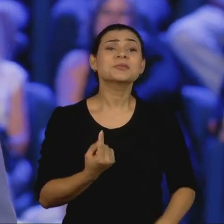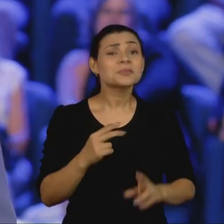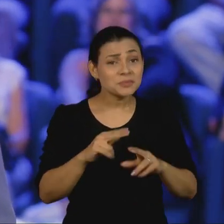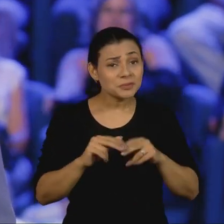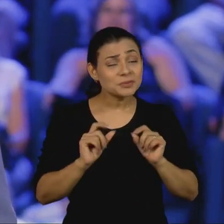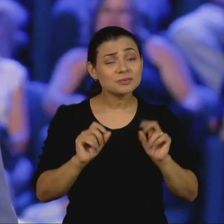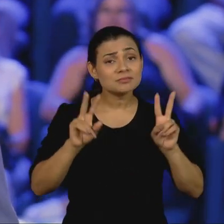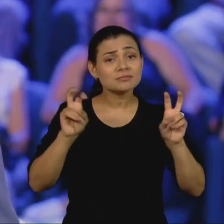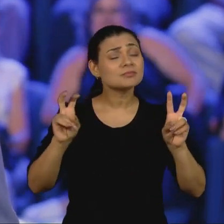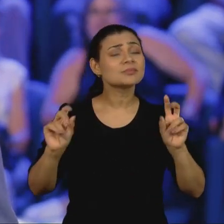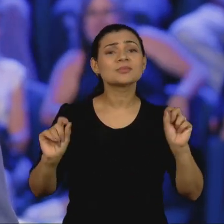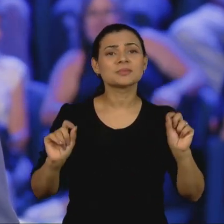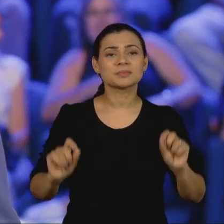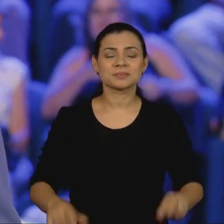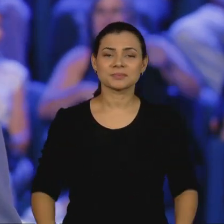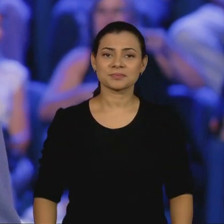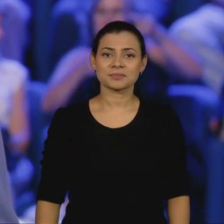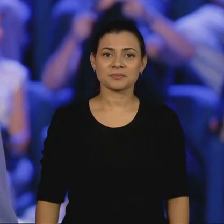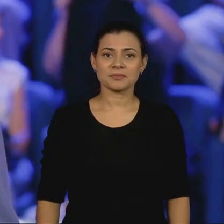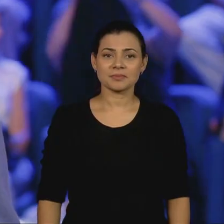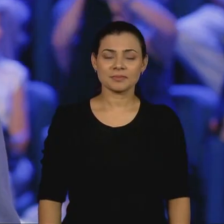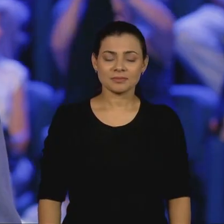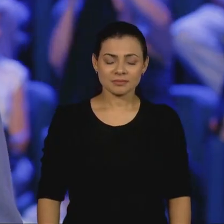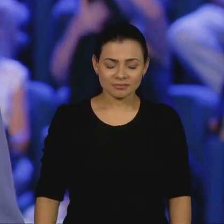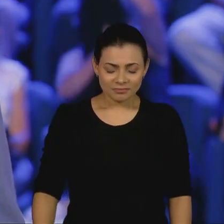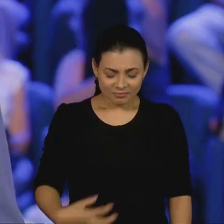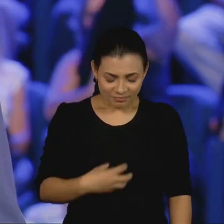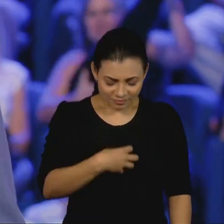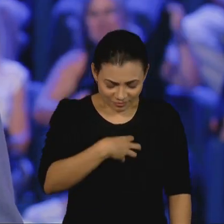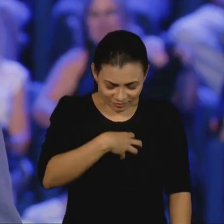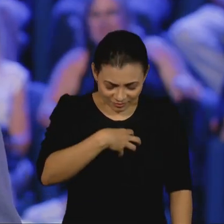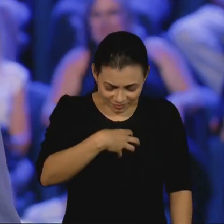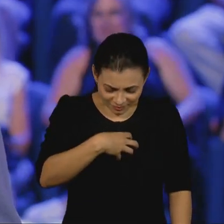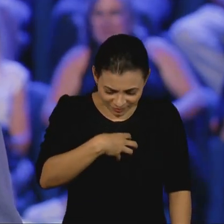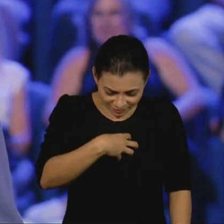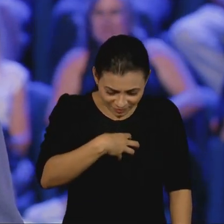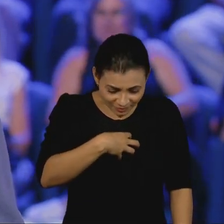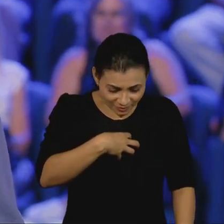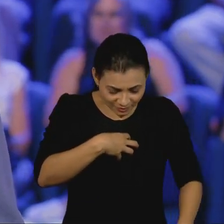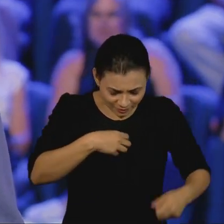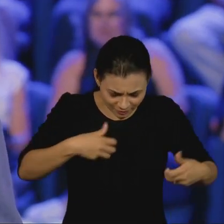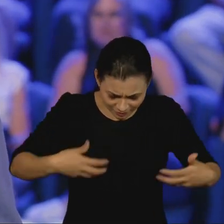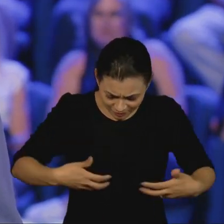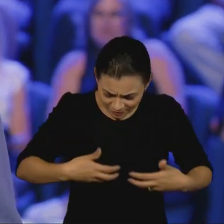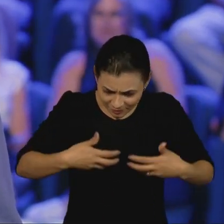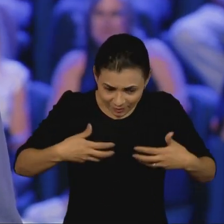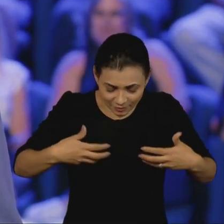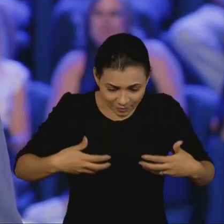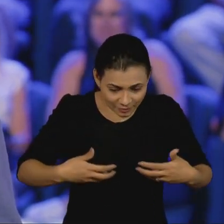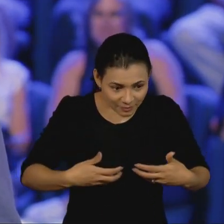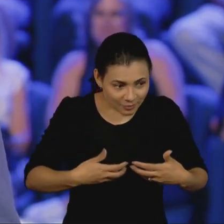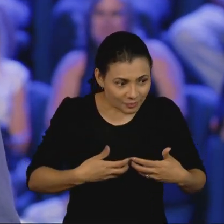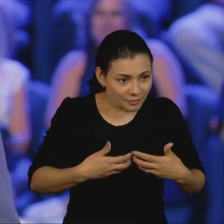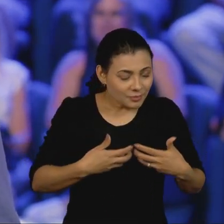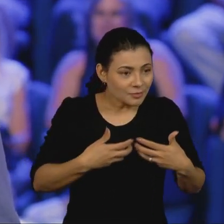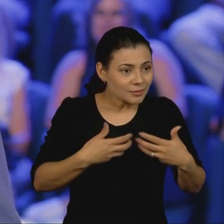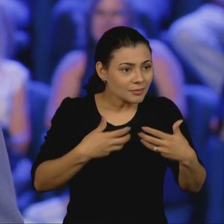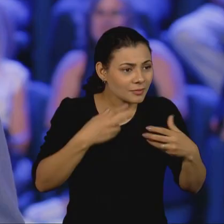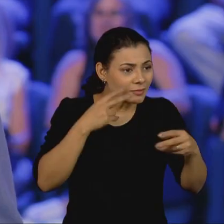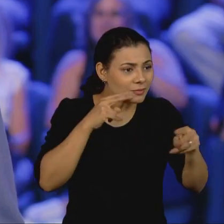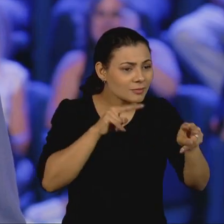questão de despertar sua alma. Despertar a alma é abrir os olhos para o mundo com